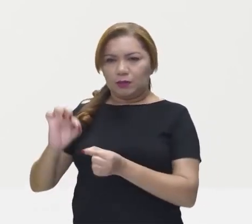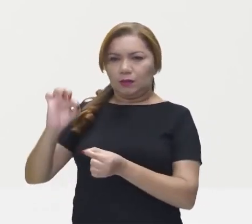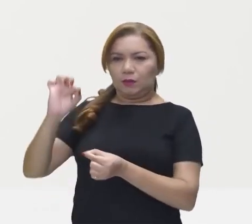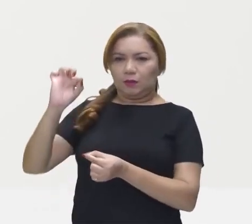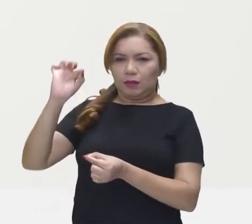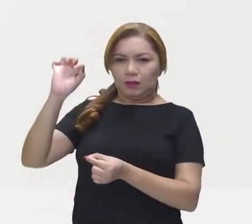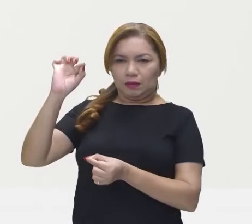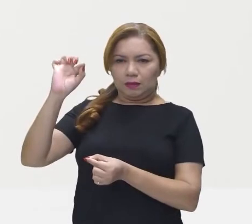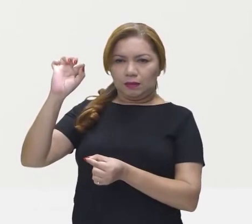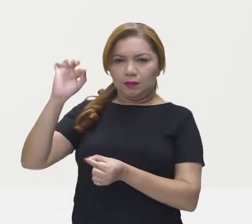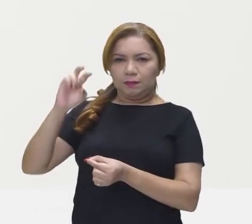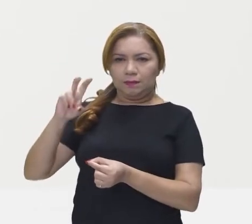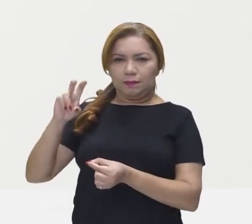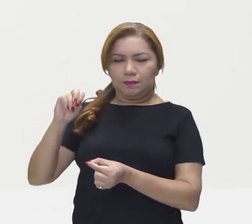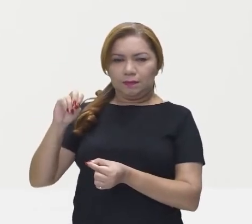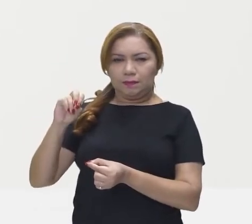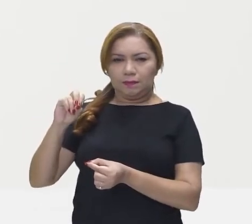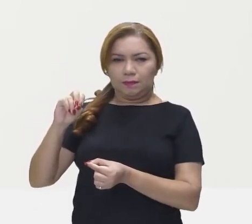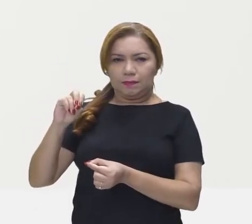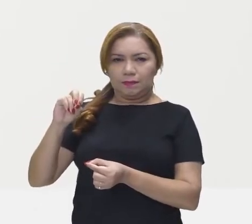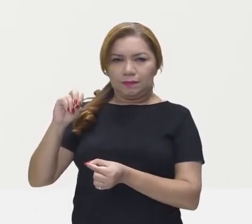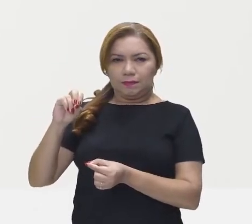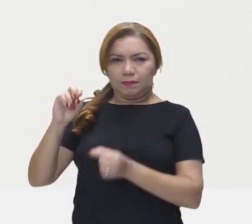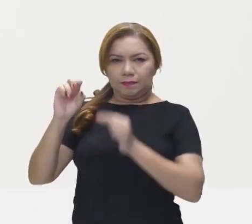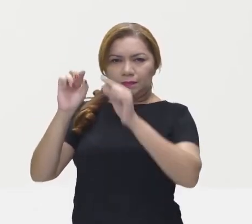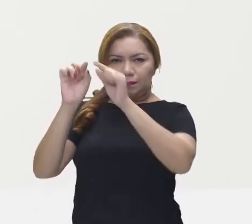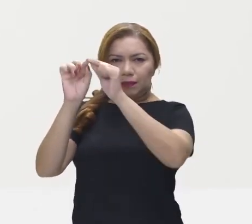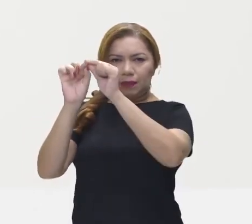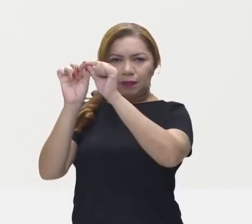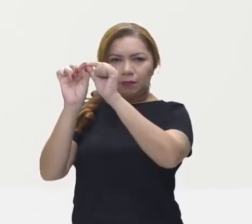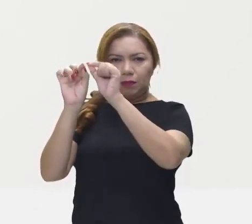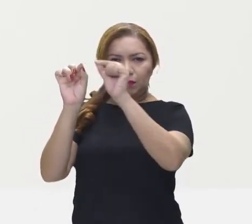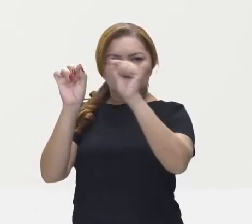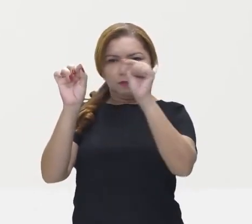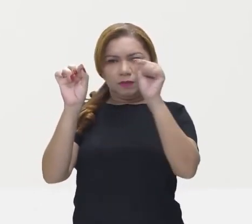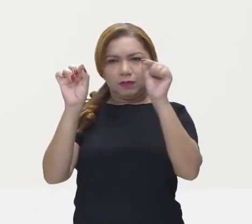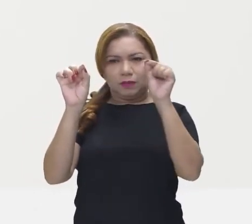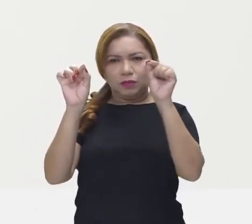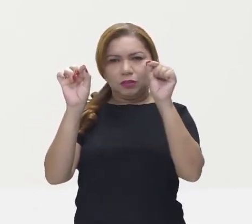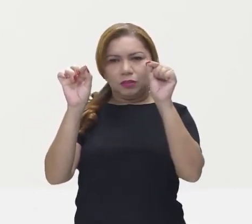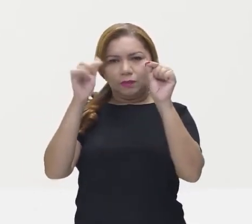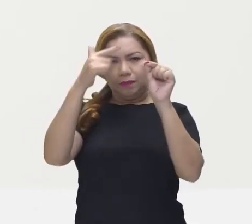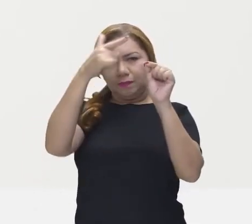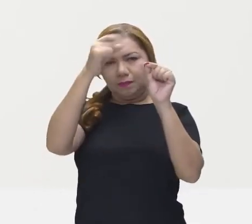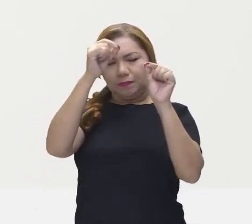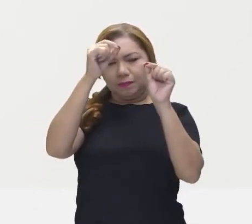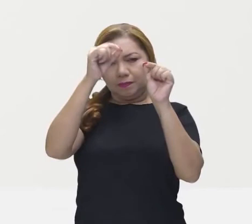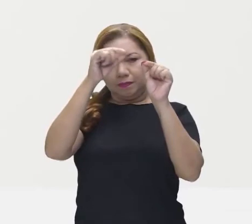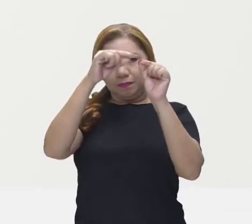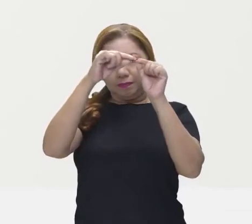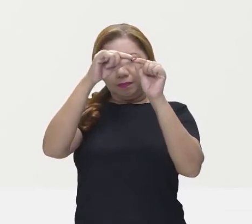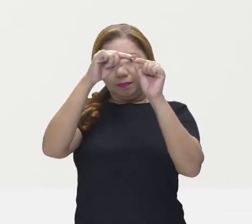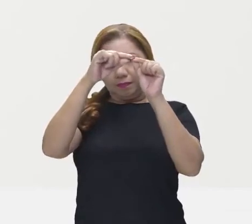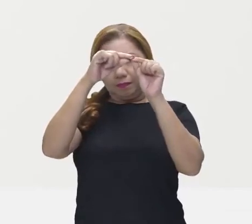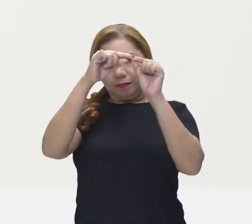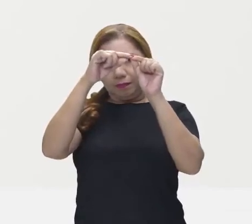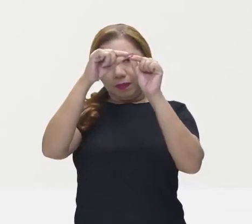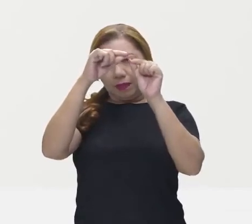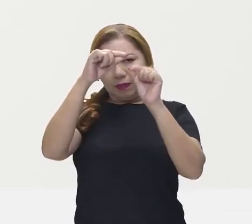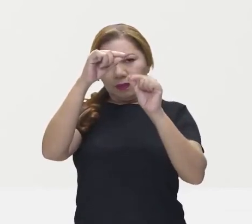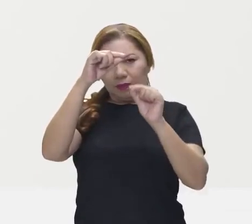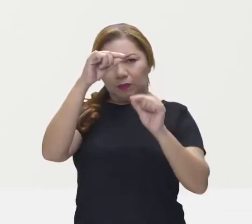ok? Tem aí já setinhas que vão indicando. Eu tenho aqui o 20. Tem uma demarcação aqui que não